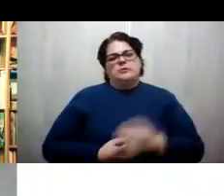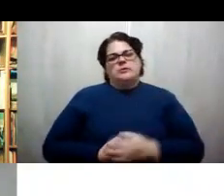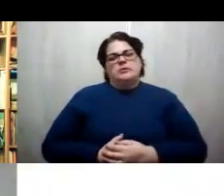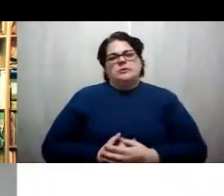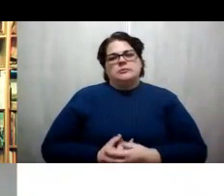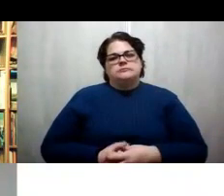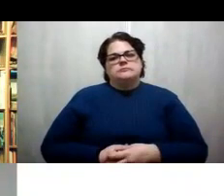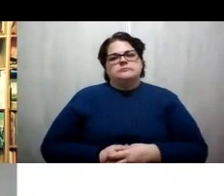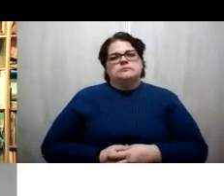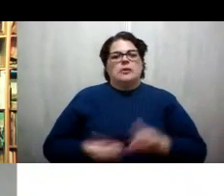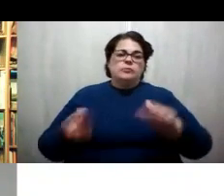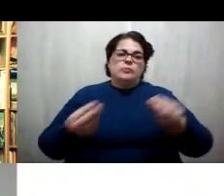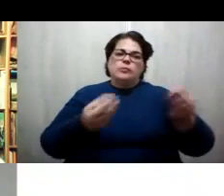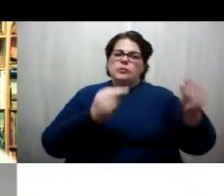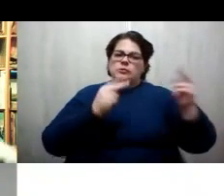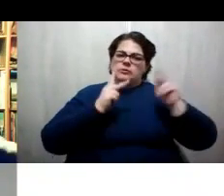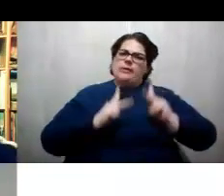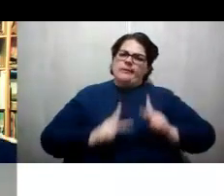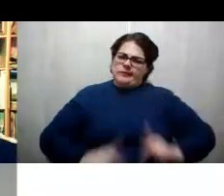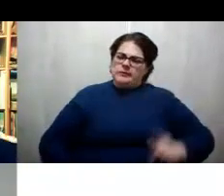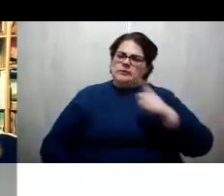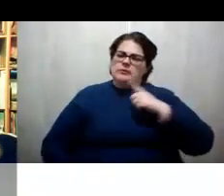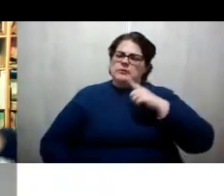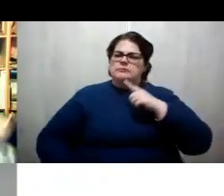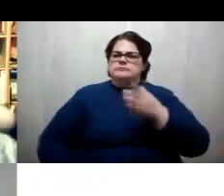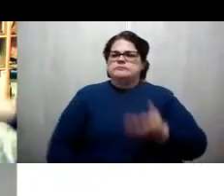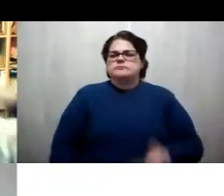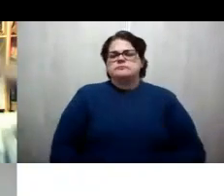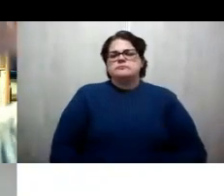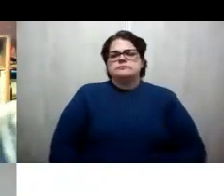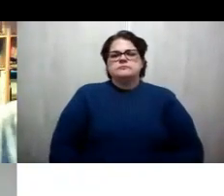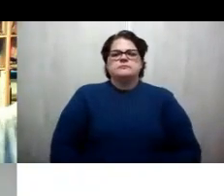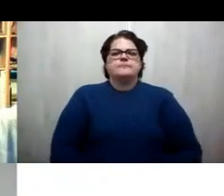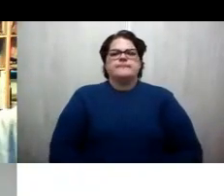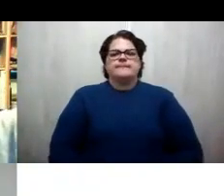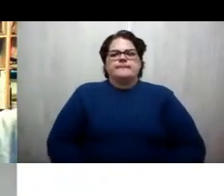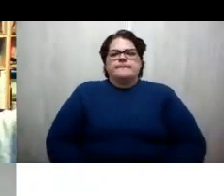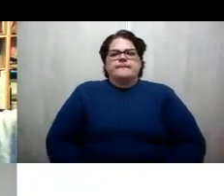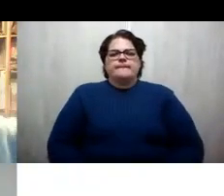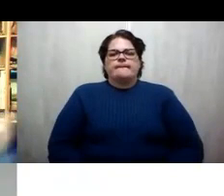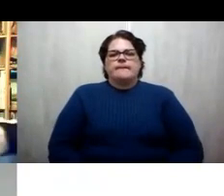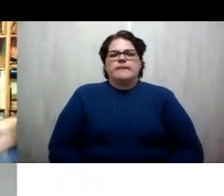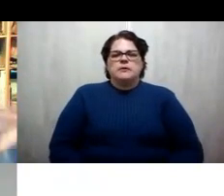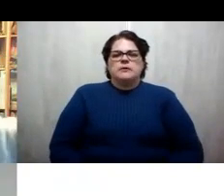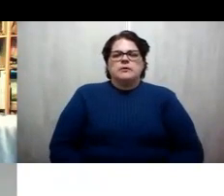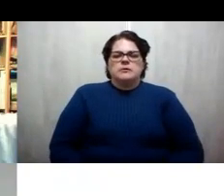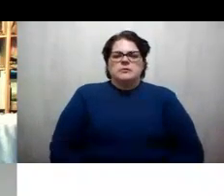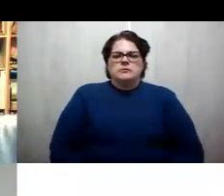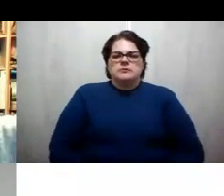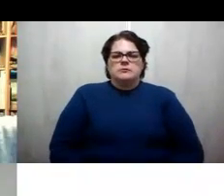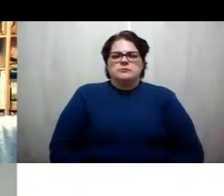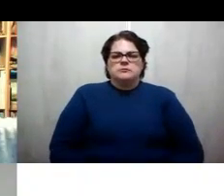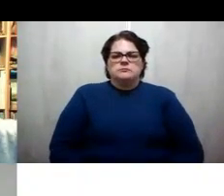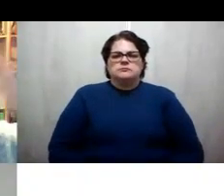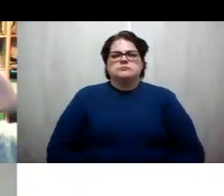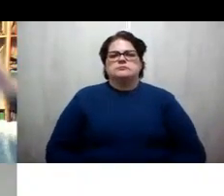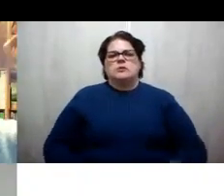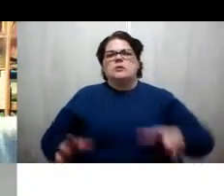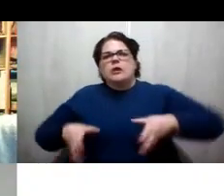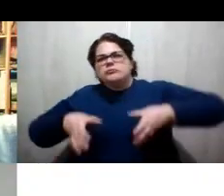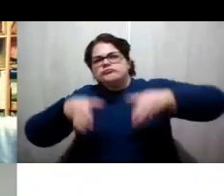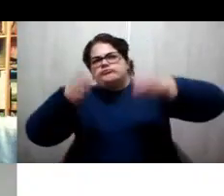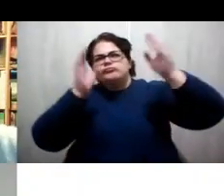Muitas pessoas, assim, aqueles componentes das escolas,